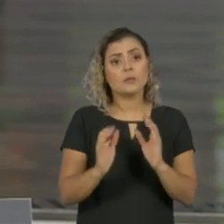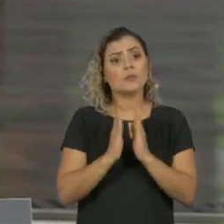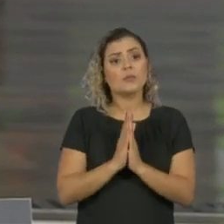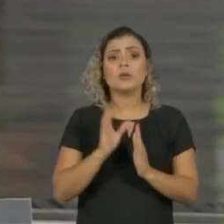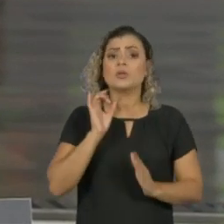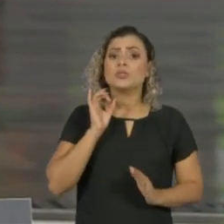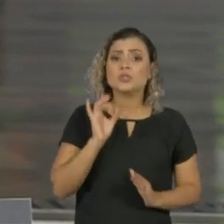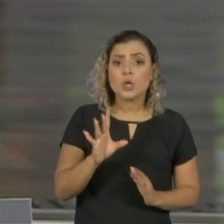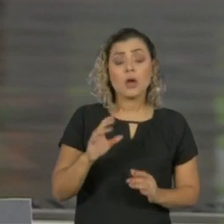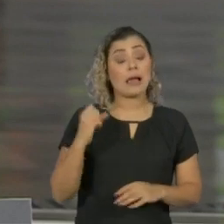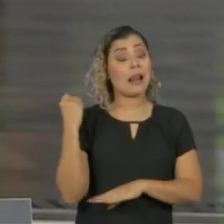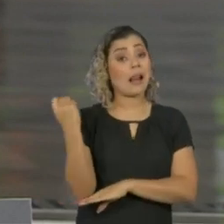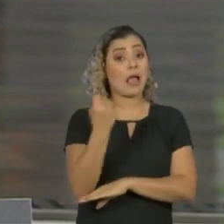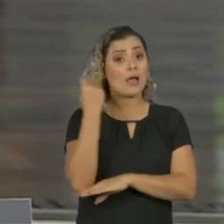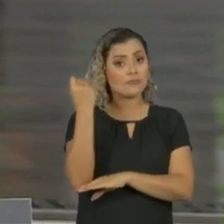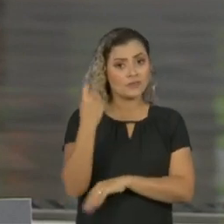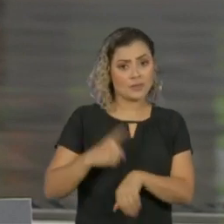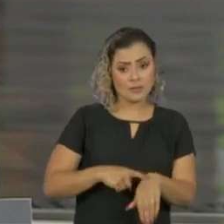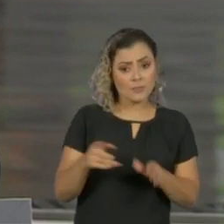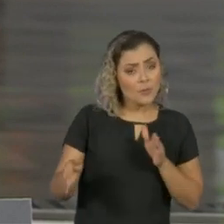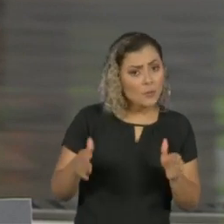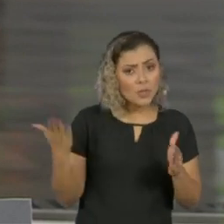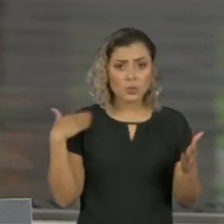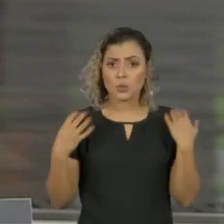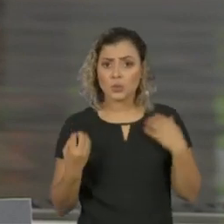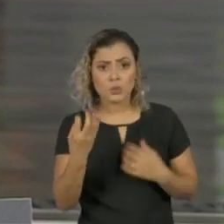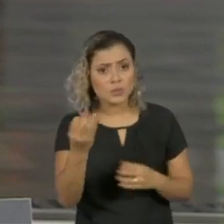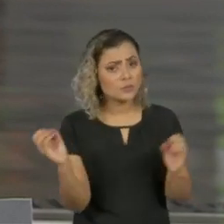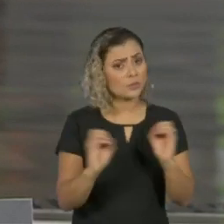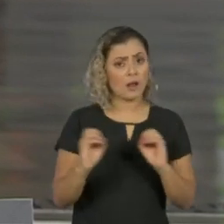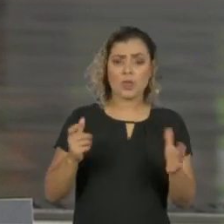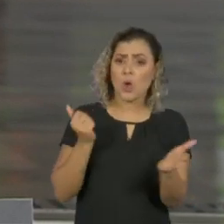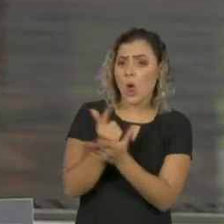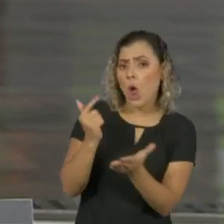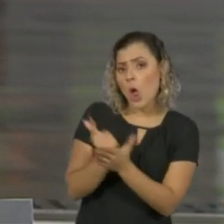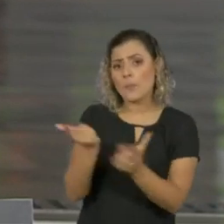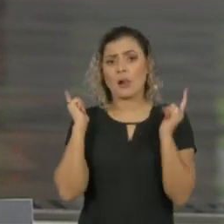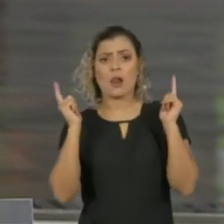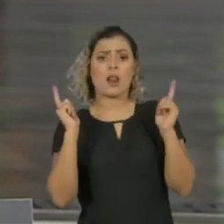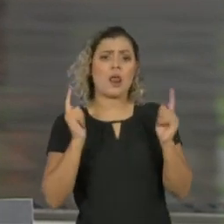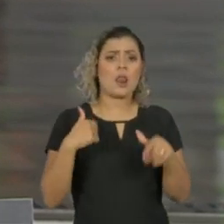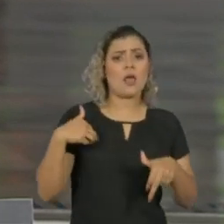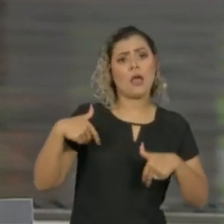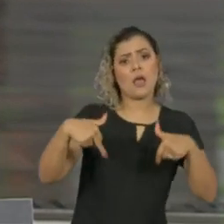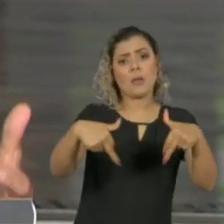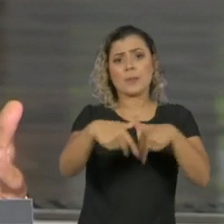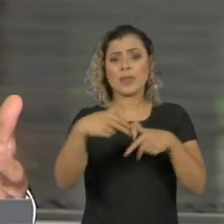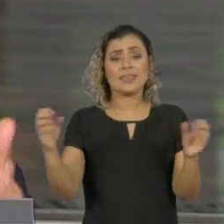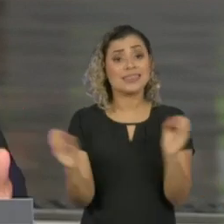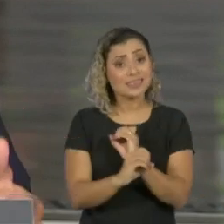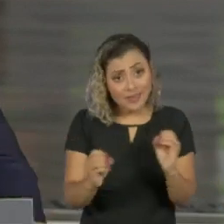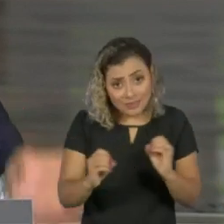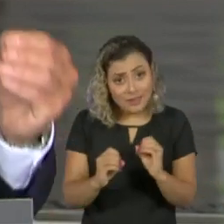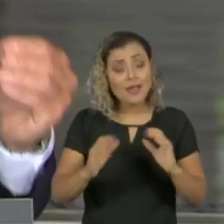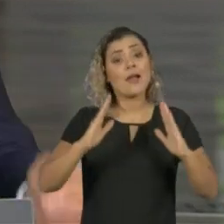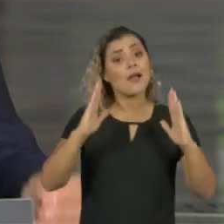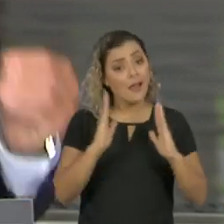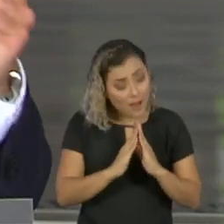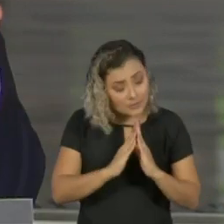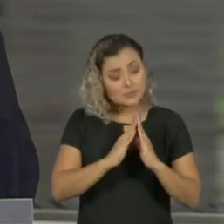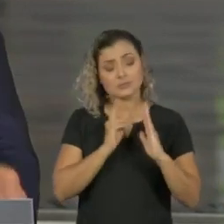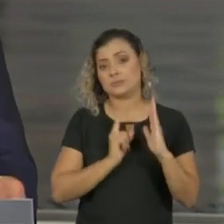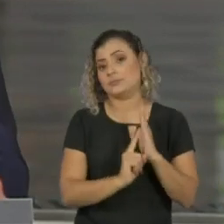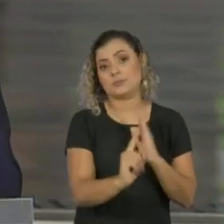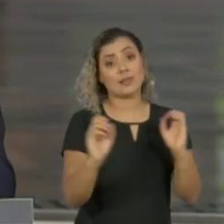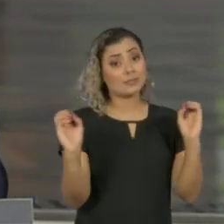caso extremo. Não é hora de fazer turismo, não é hora de fazer compras, não é hora de fazer caminhada, não é hora de sair de casa, é hora de